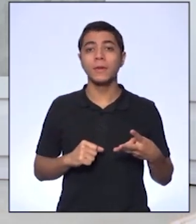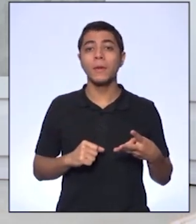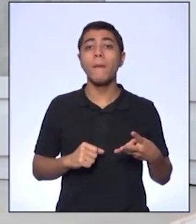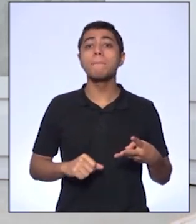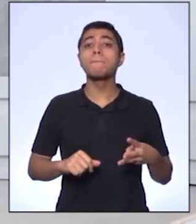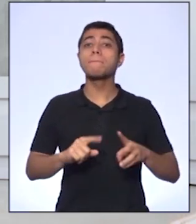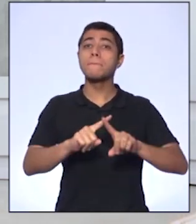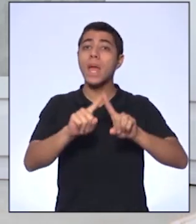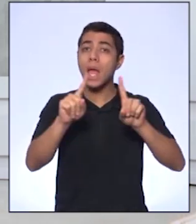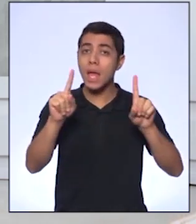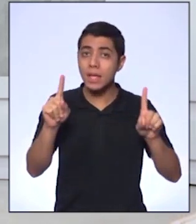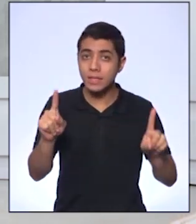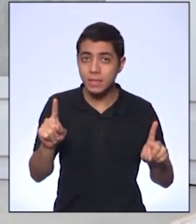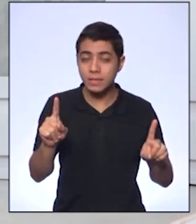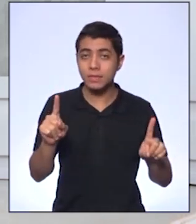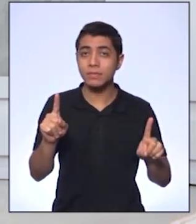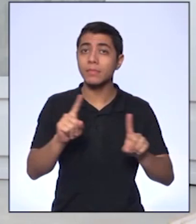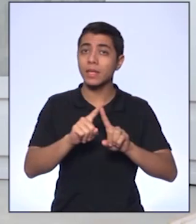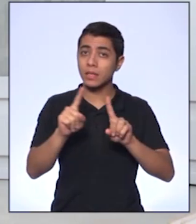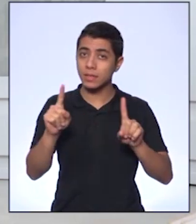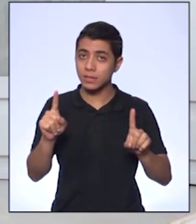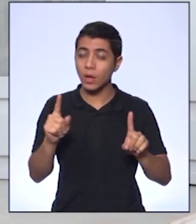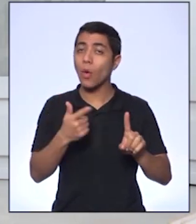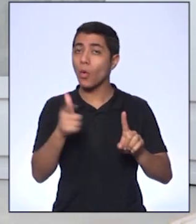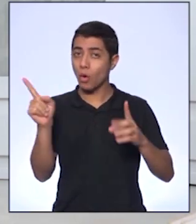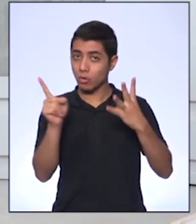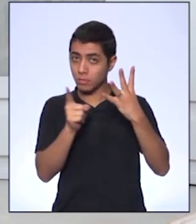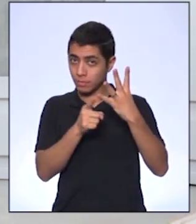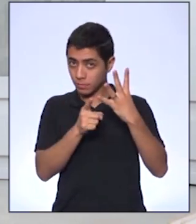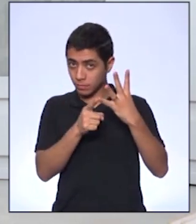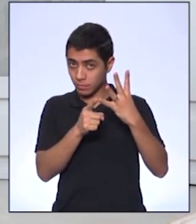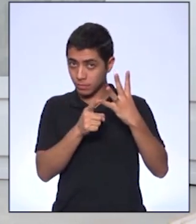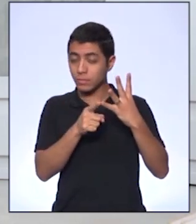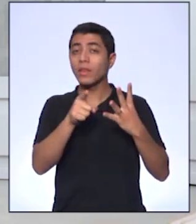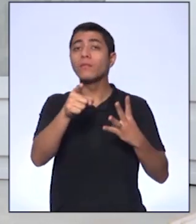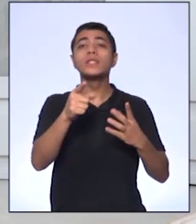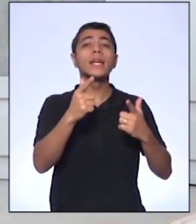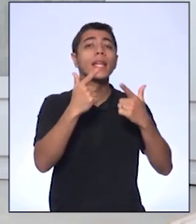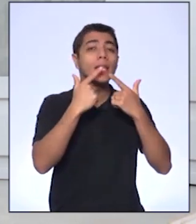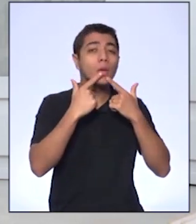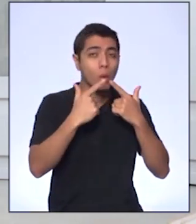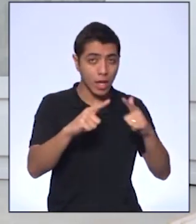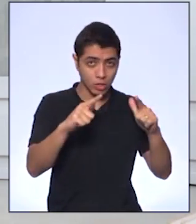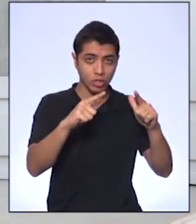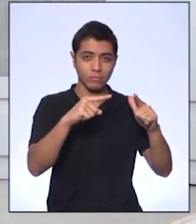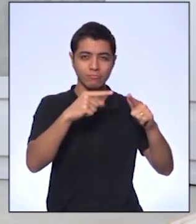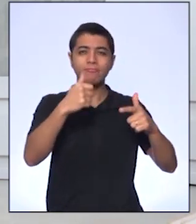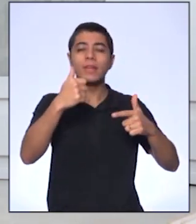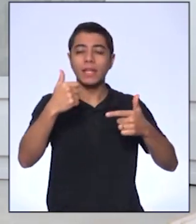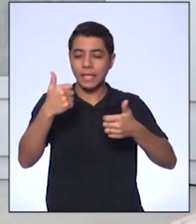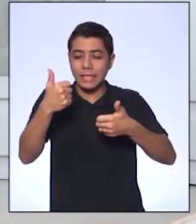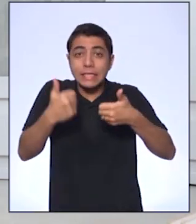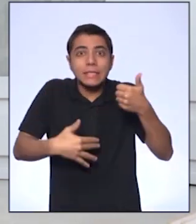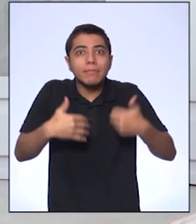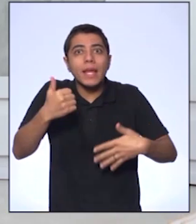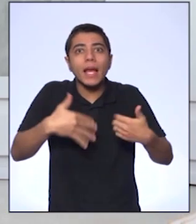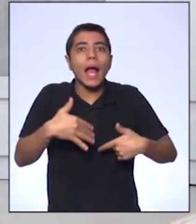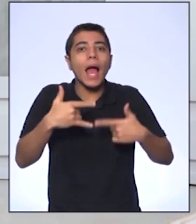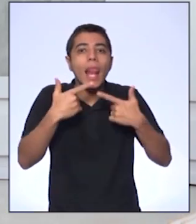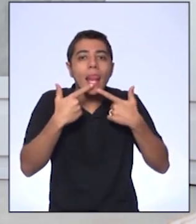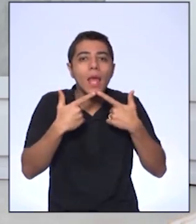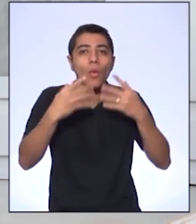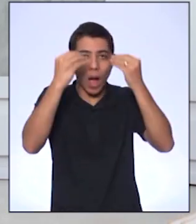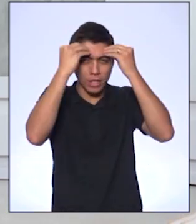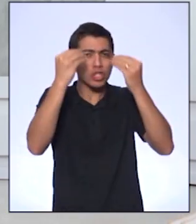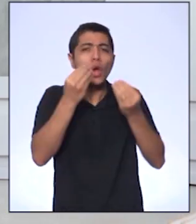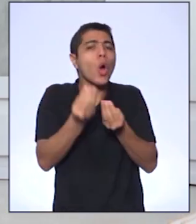quando eu uso uma linguagem para explicar a linguagem, ou seja, linguagem que explica a própria linguagem,